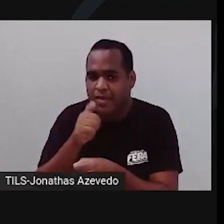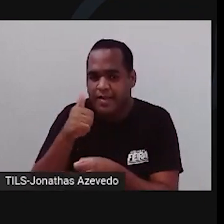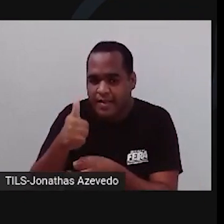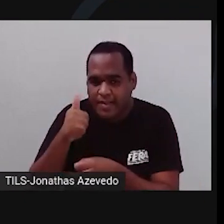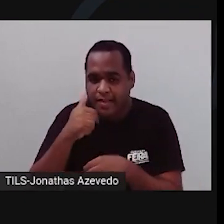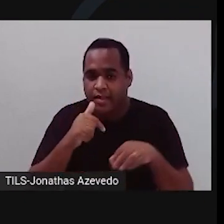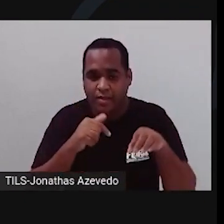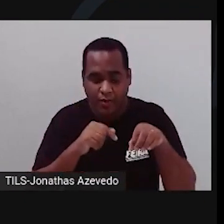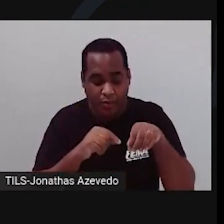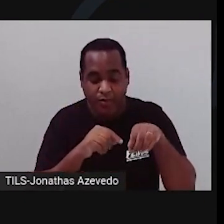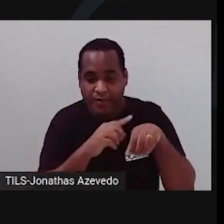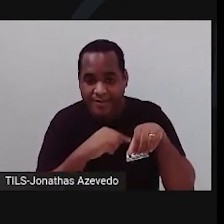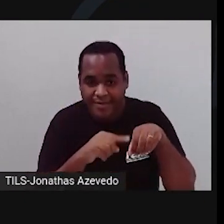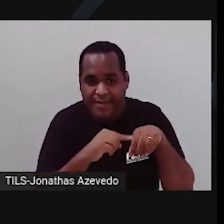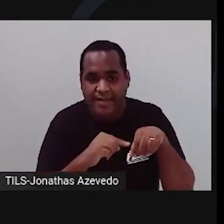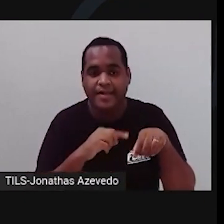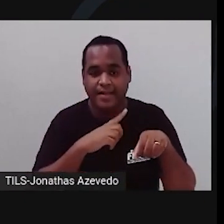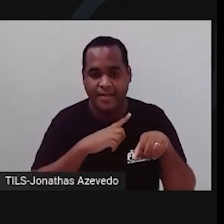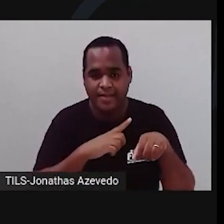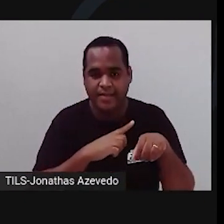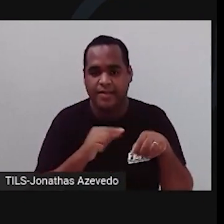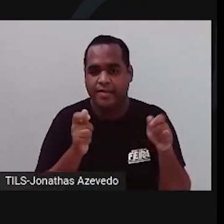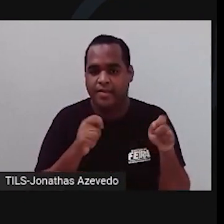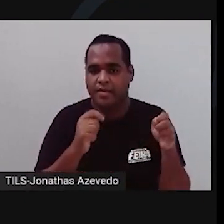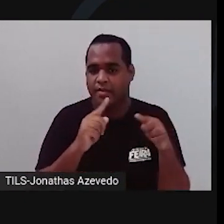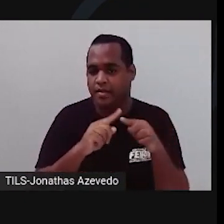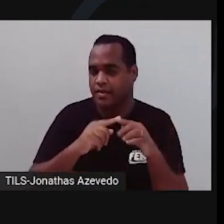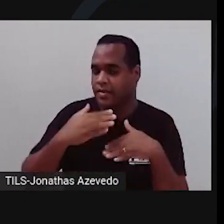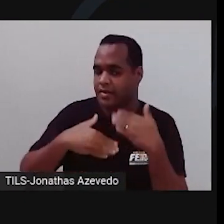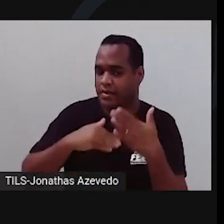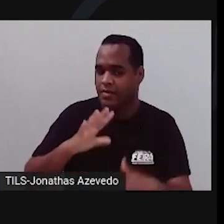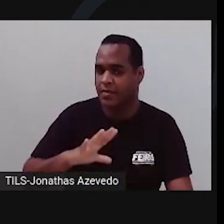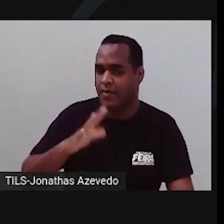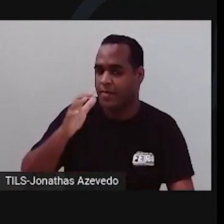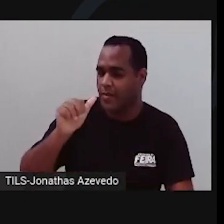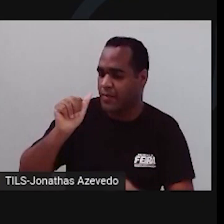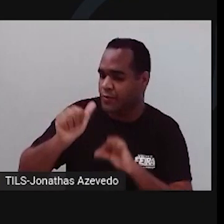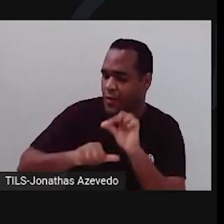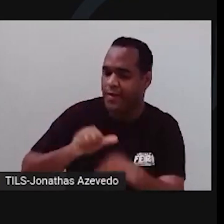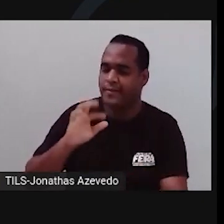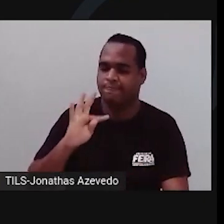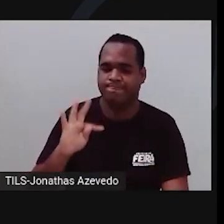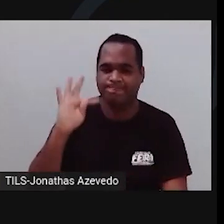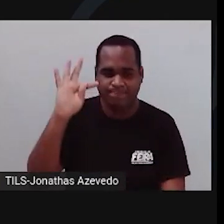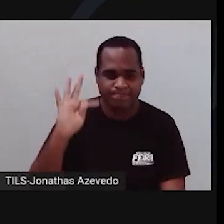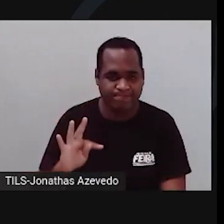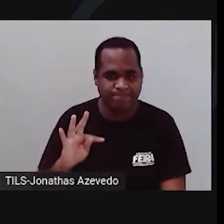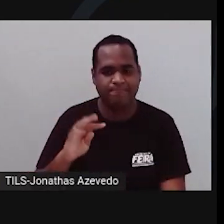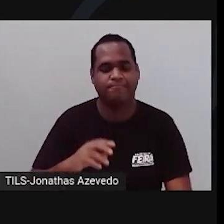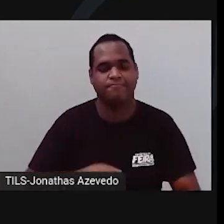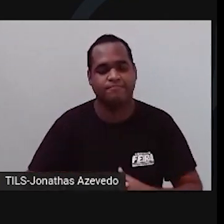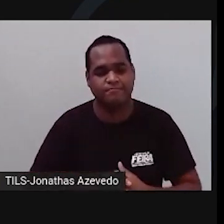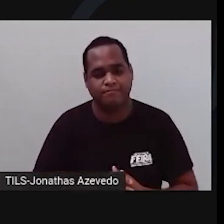que saem junto com este líquido não sofram com as mudanças de temperatura.